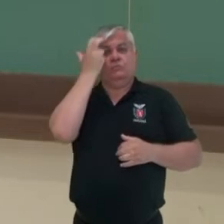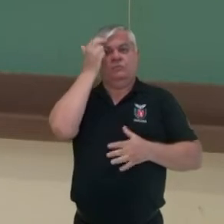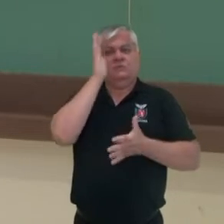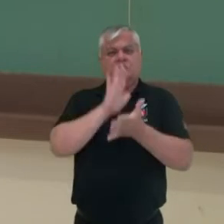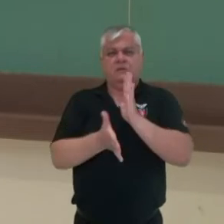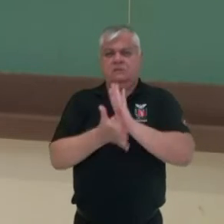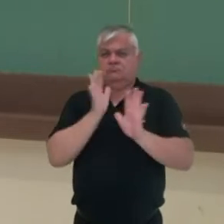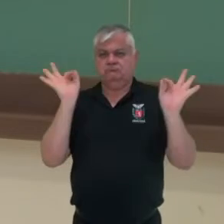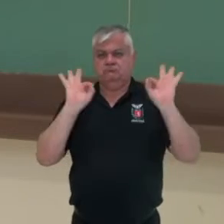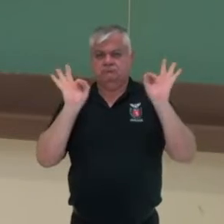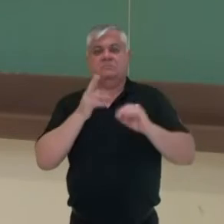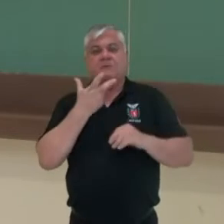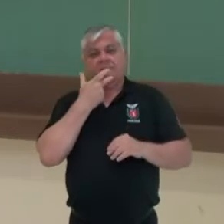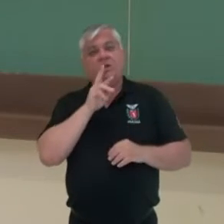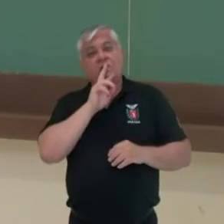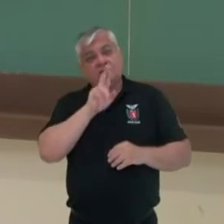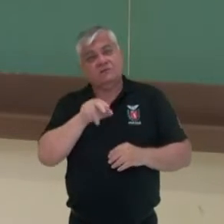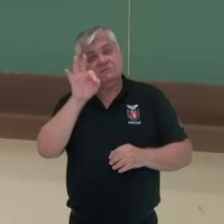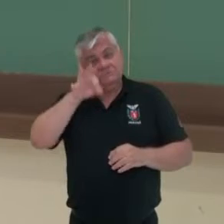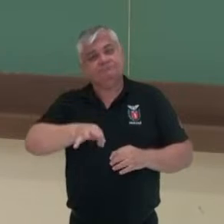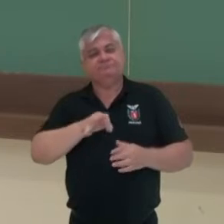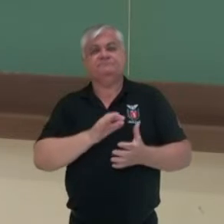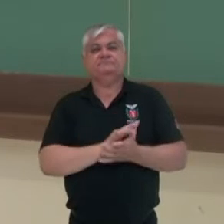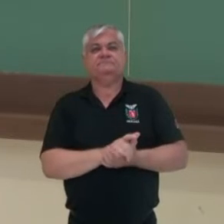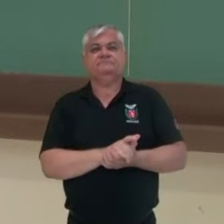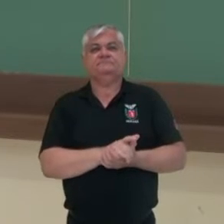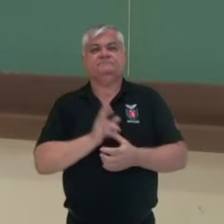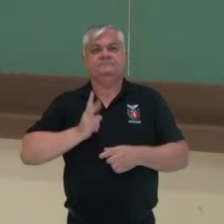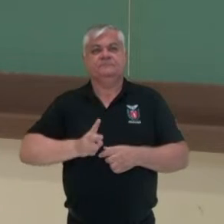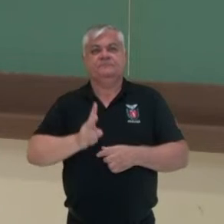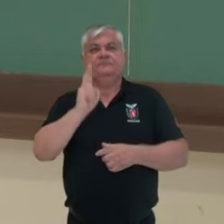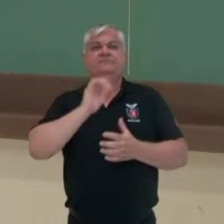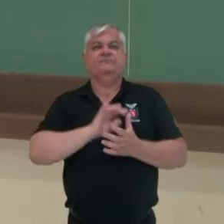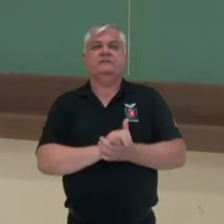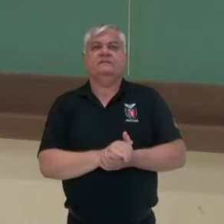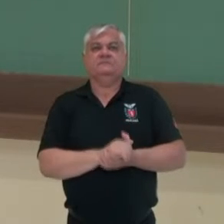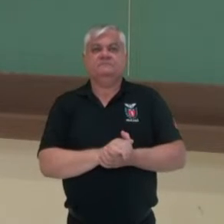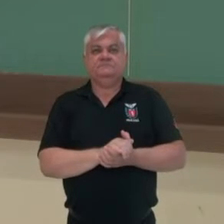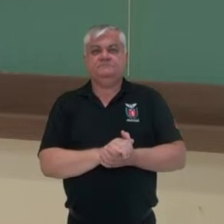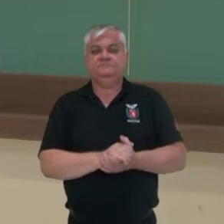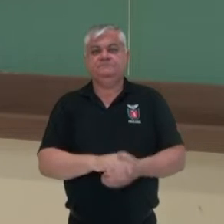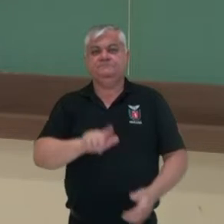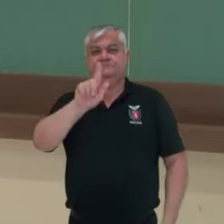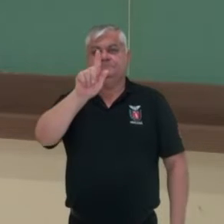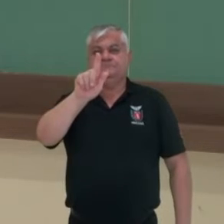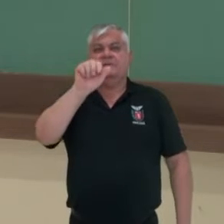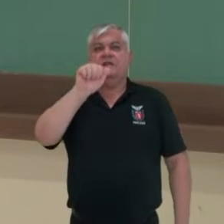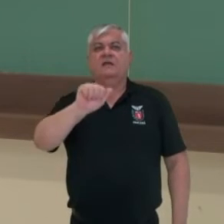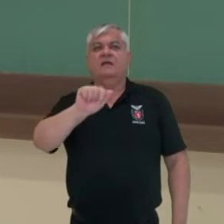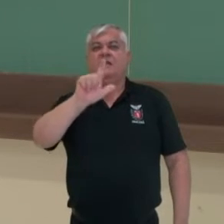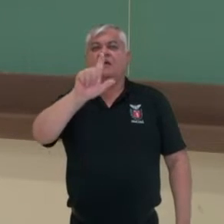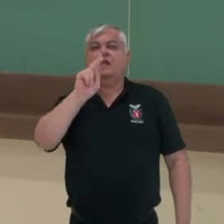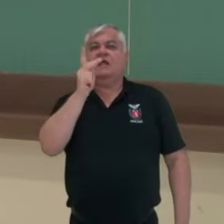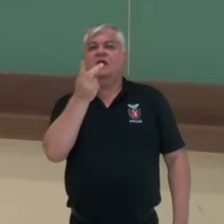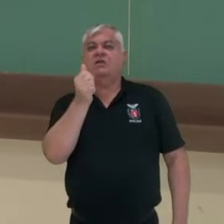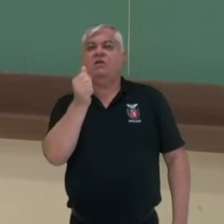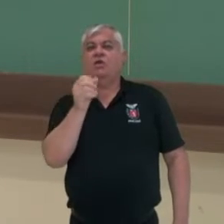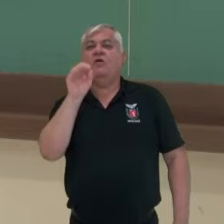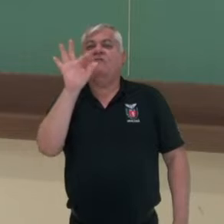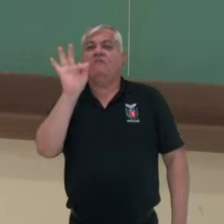uma boa resposta também, tá? Continuando. A galhofa, que é uma luta